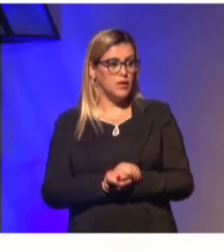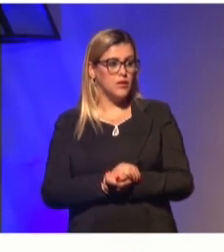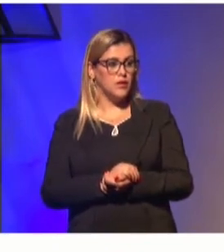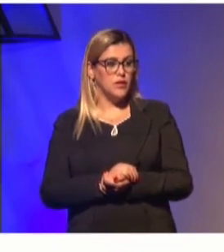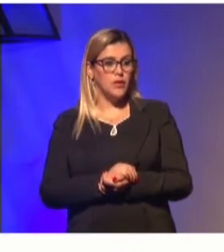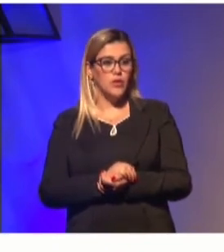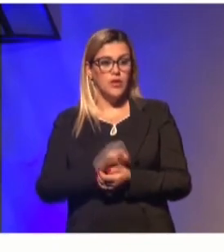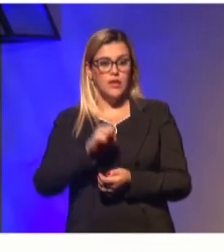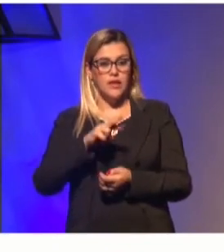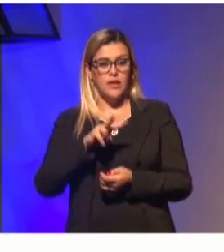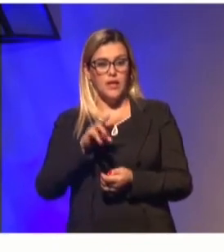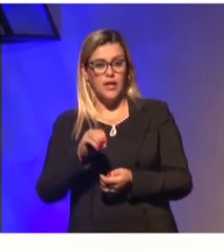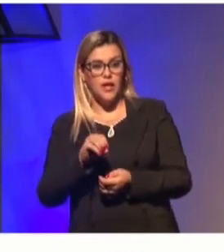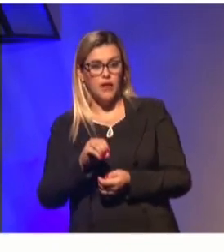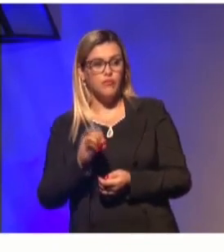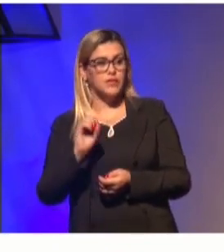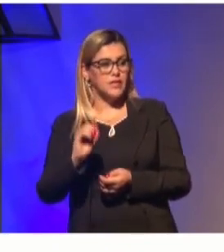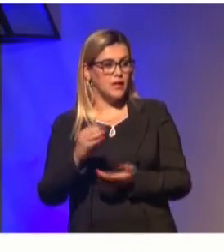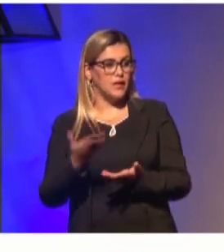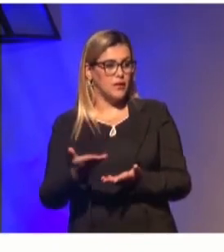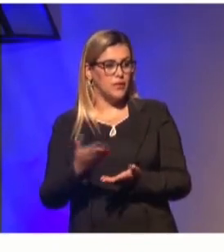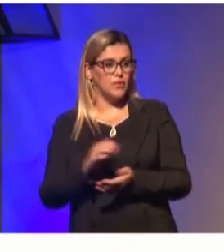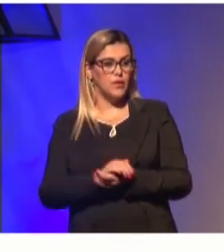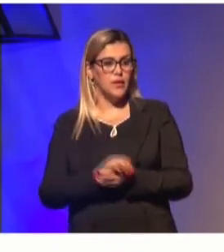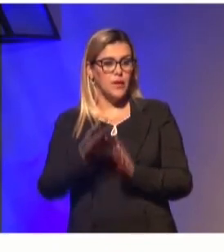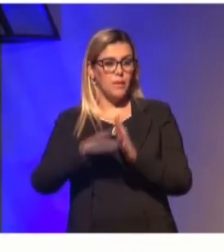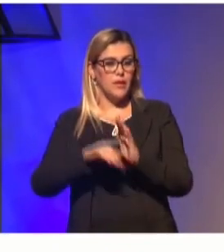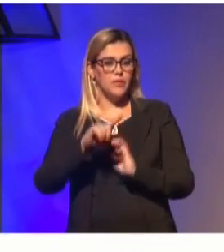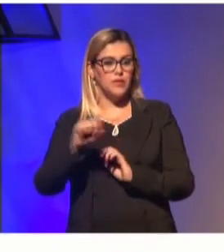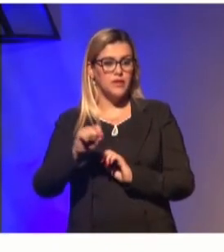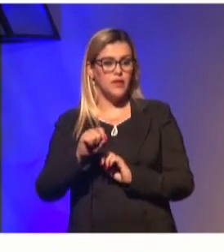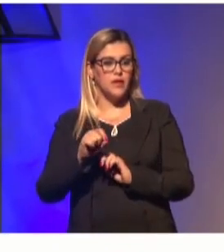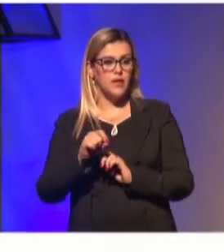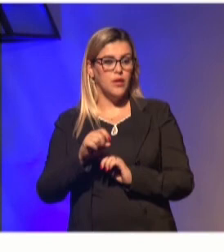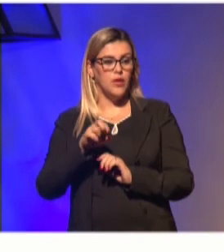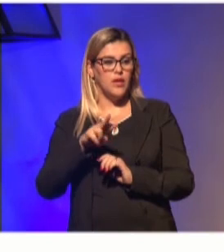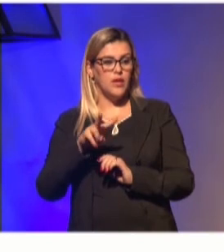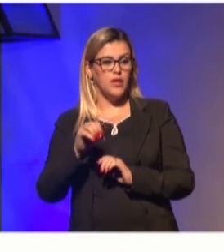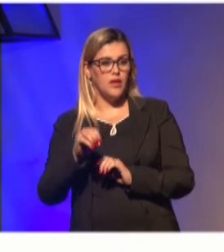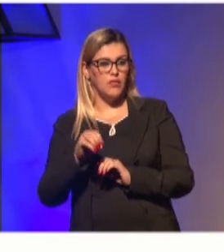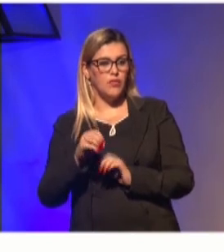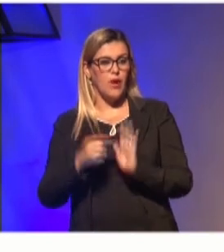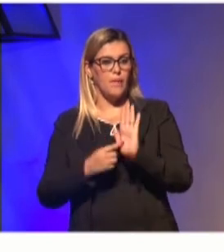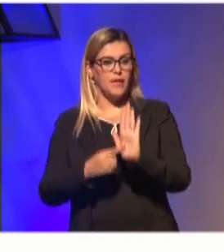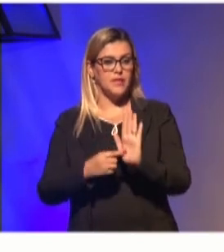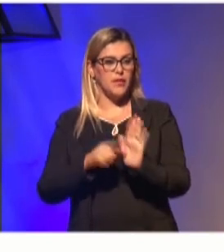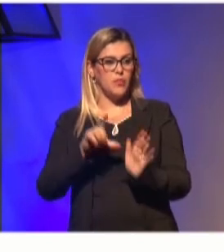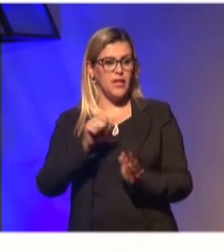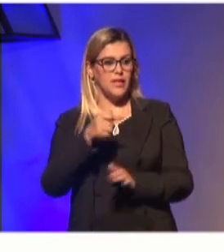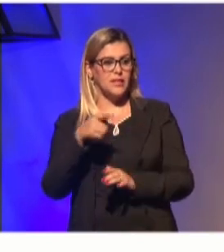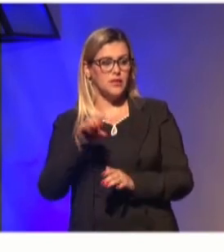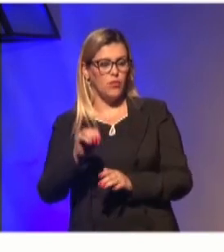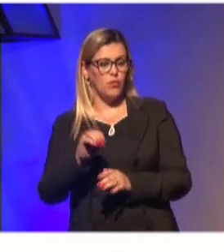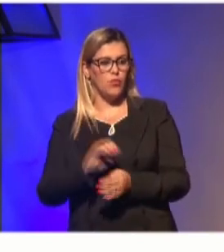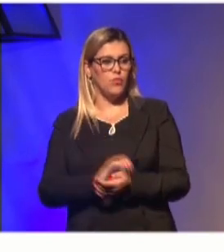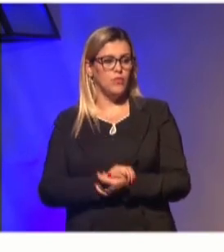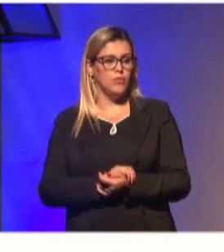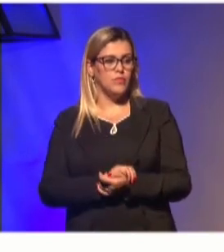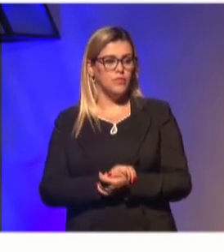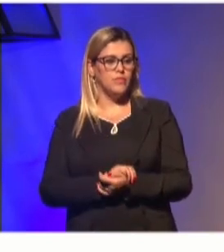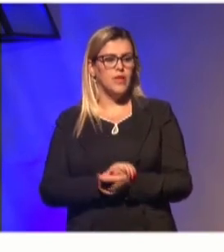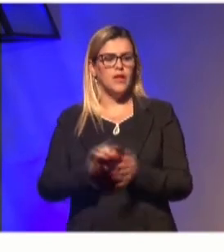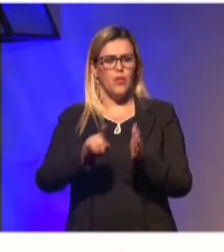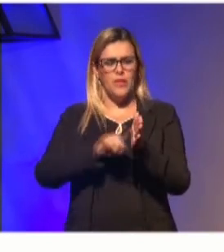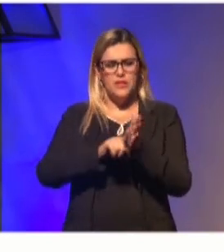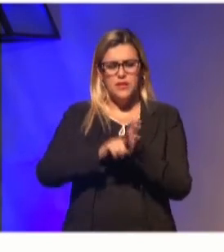nervo normal. Mais próximo do menos 100, o nervo aí apresentando lesão. Então, muitos estudos